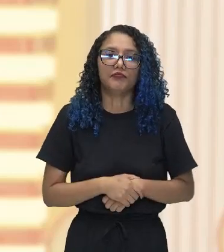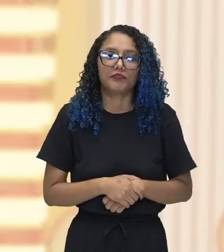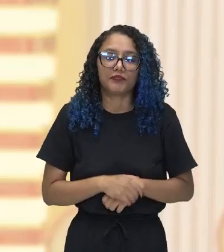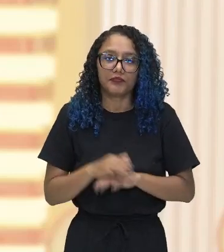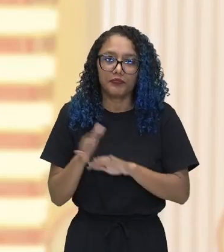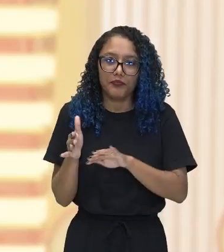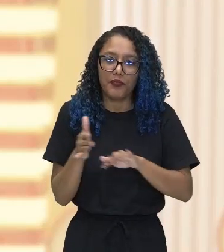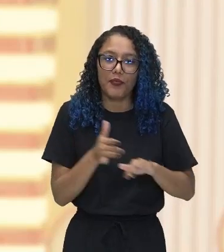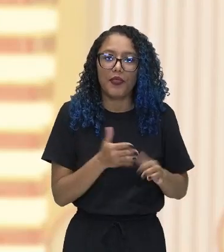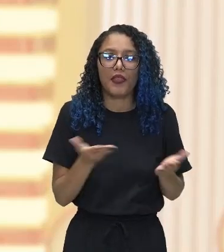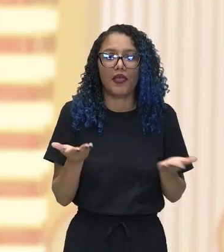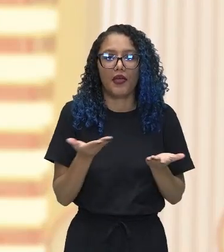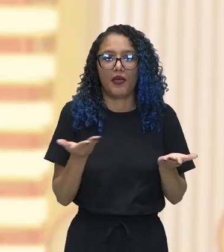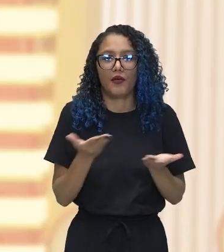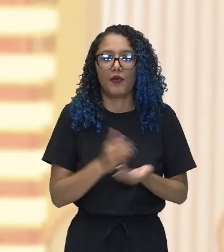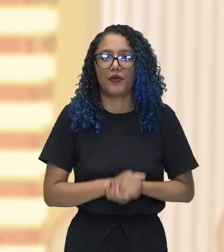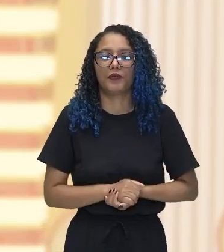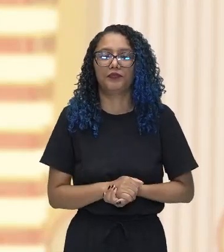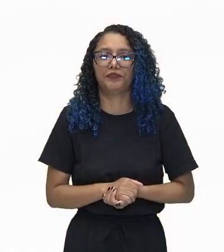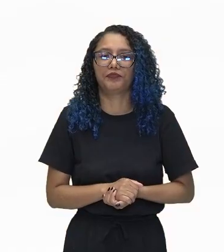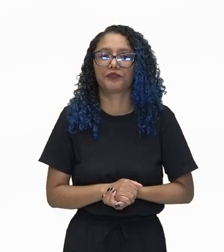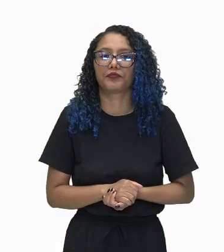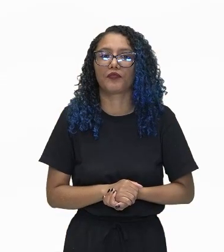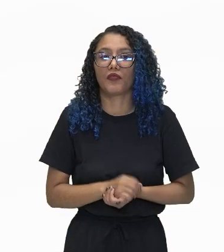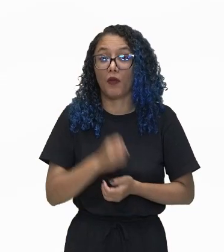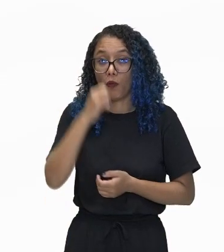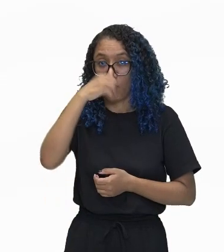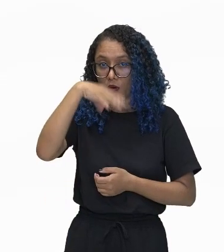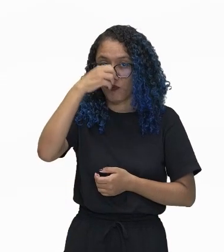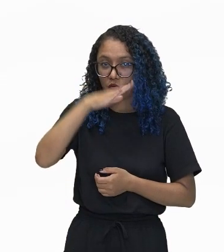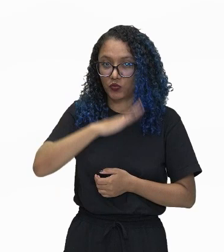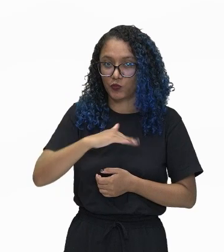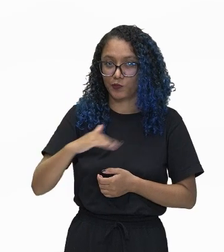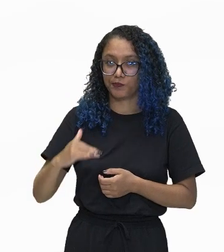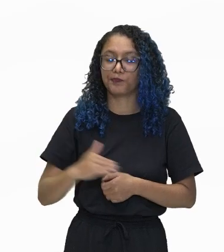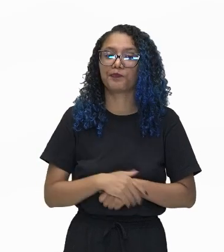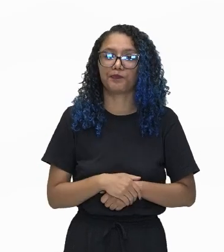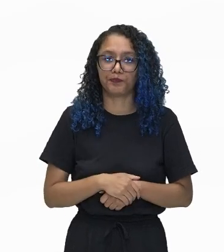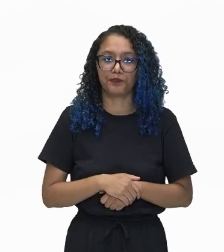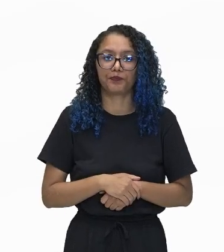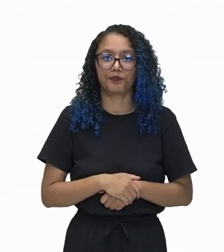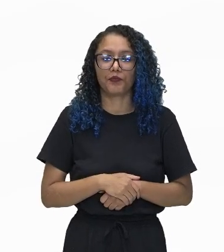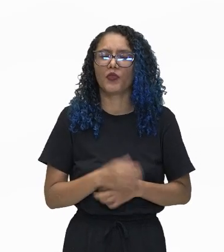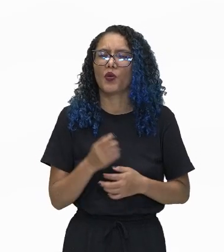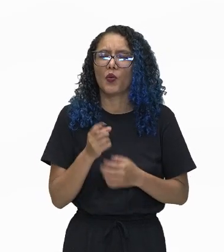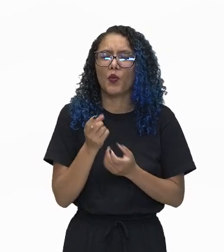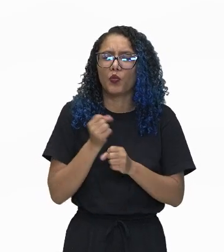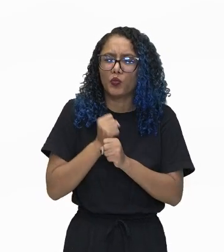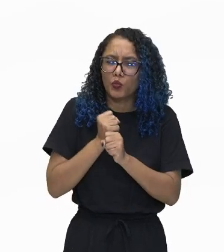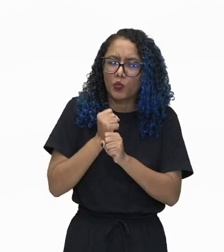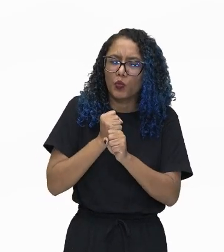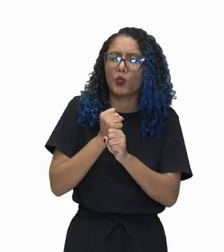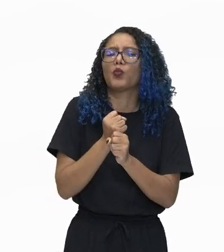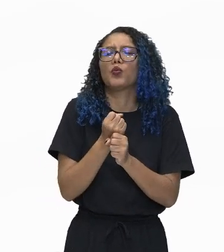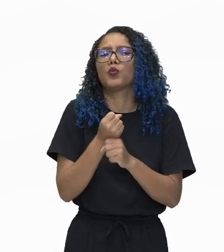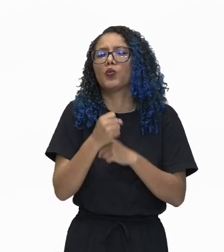pouco sobre o abuso infantil. Acompanhem comigo. Todos os anos, ao